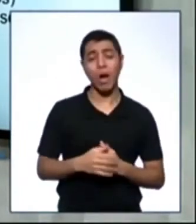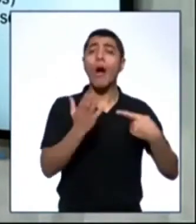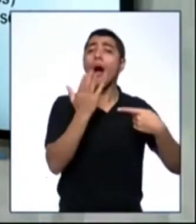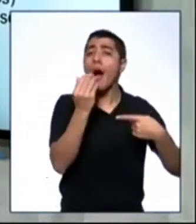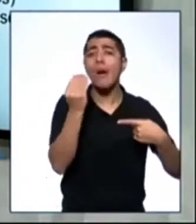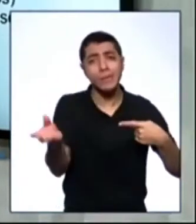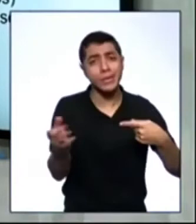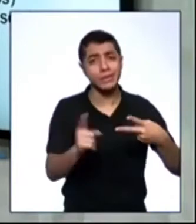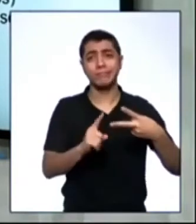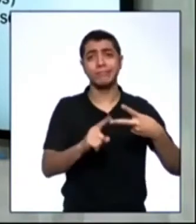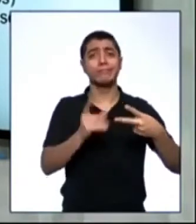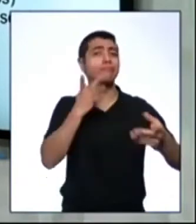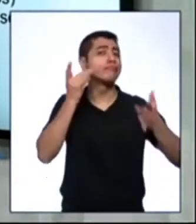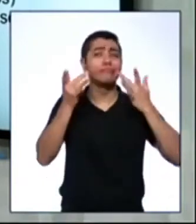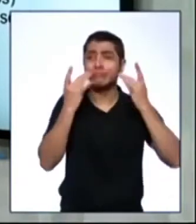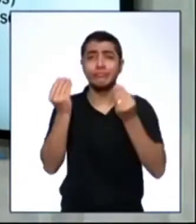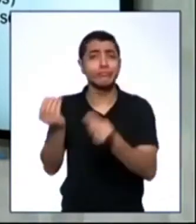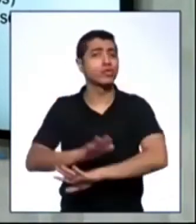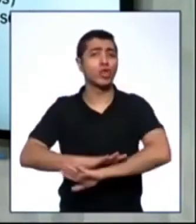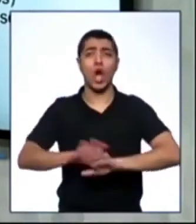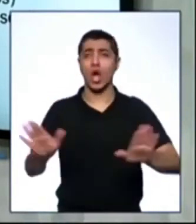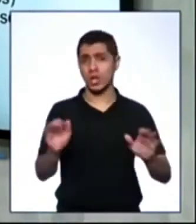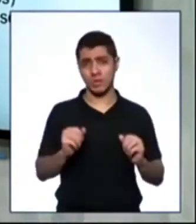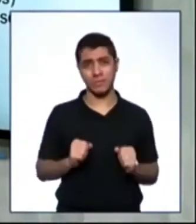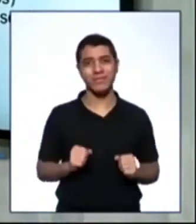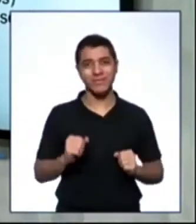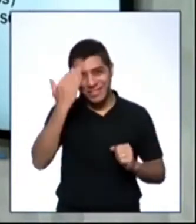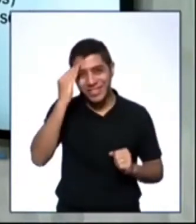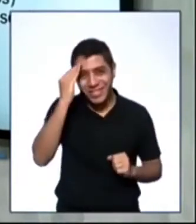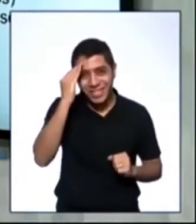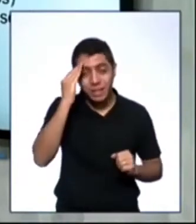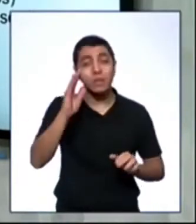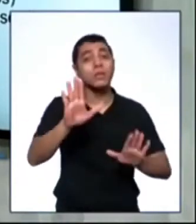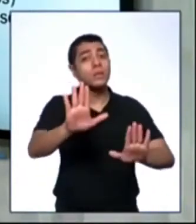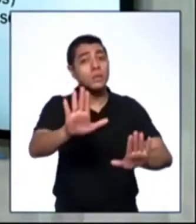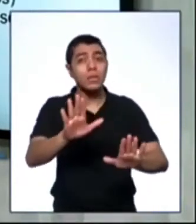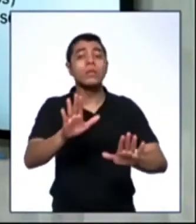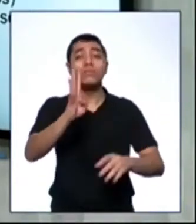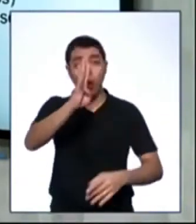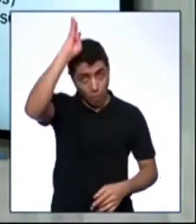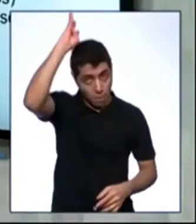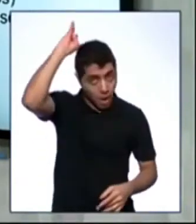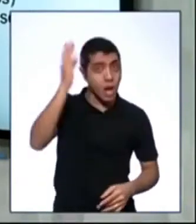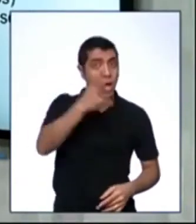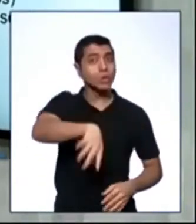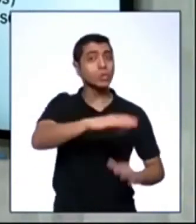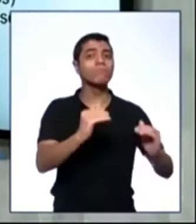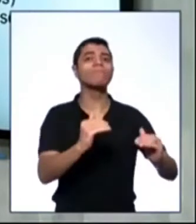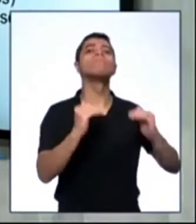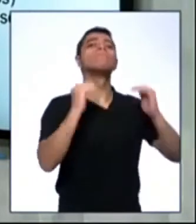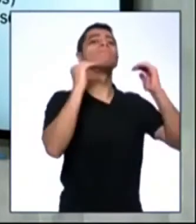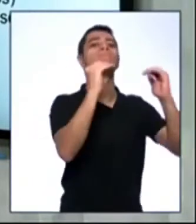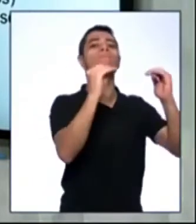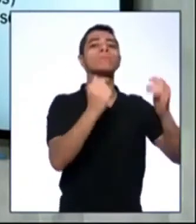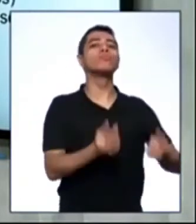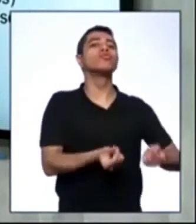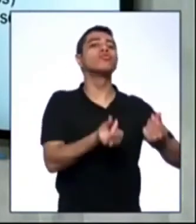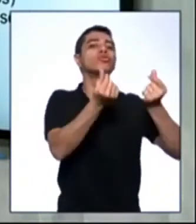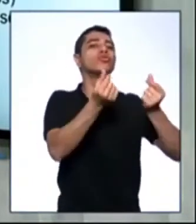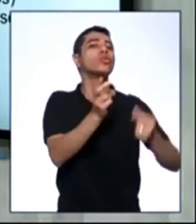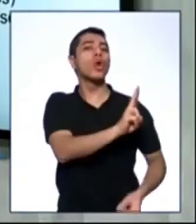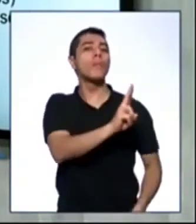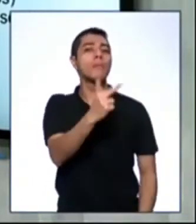igualdade. A classe social da elite romana são os patrícios. Então, olha pra mim, na política do pão e circo, eu posso falar que a situação da